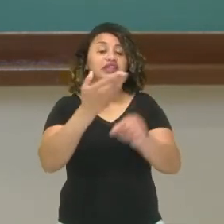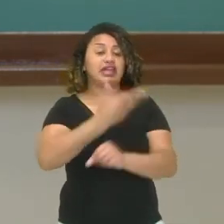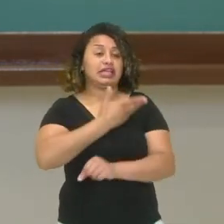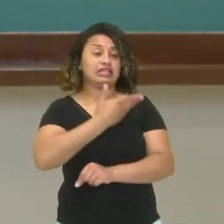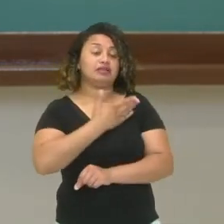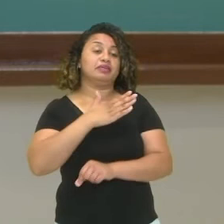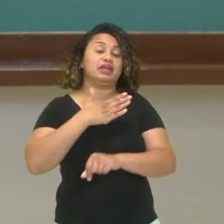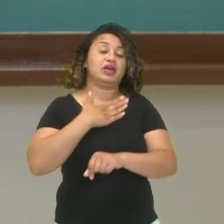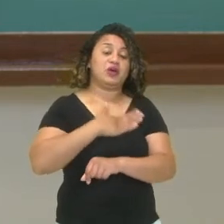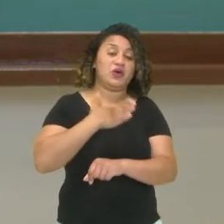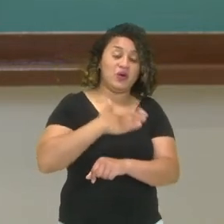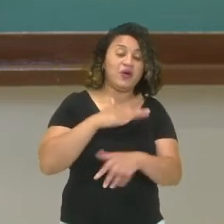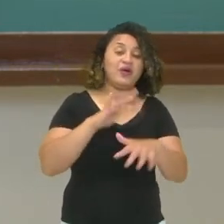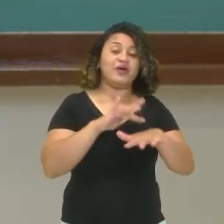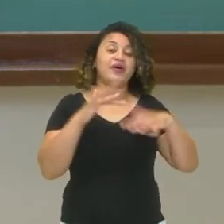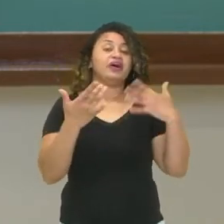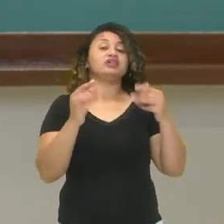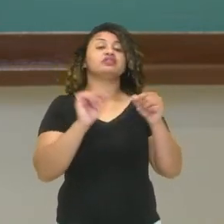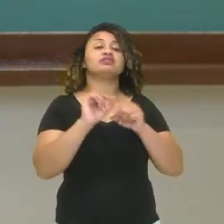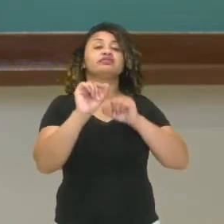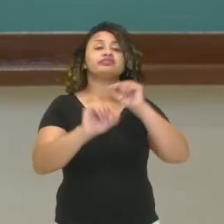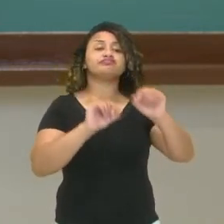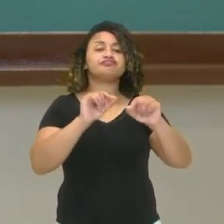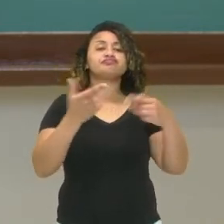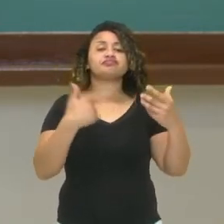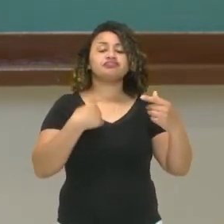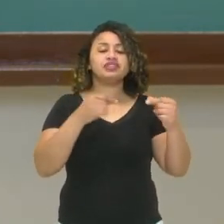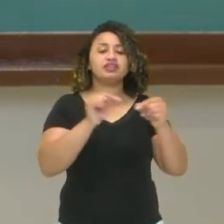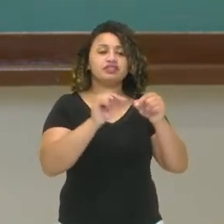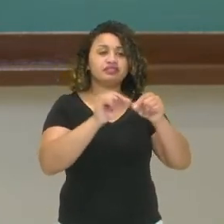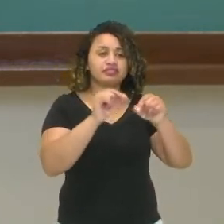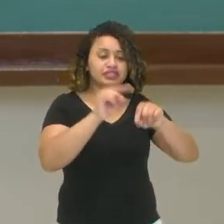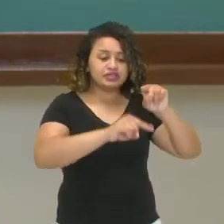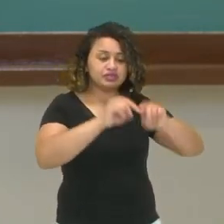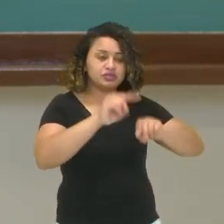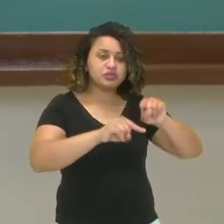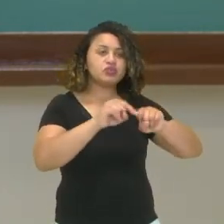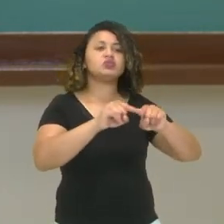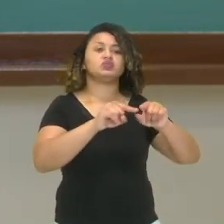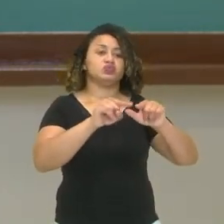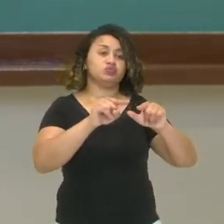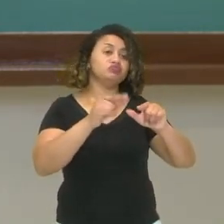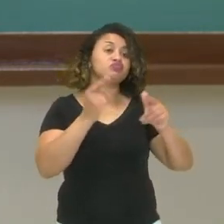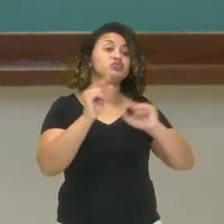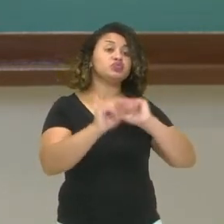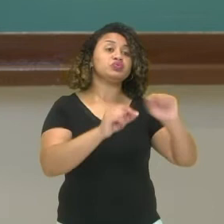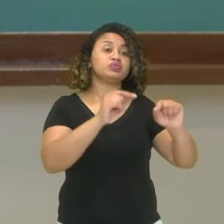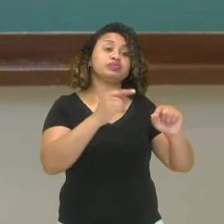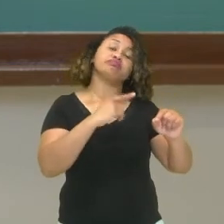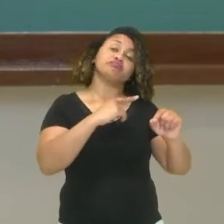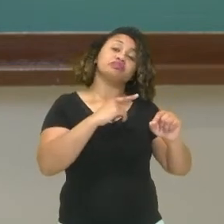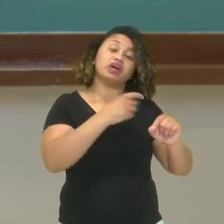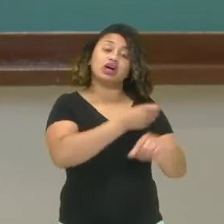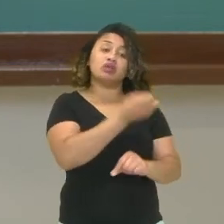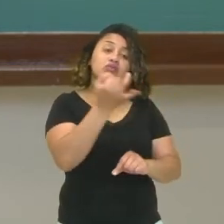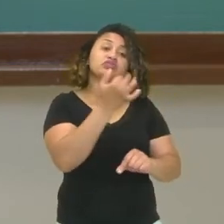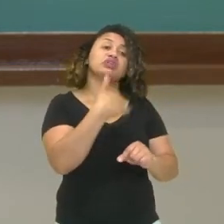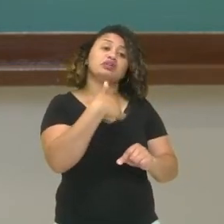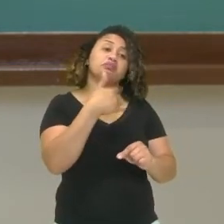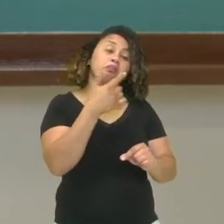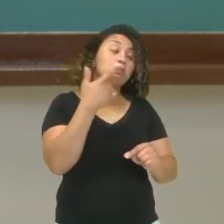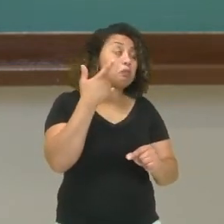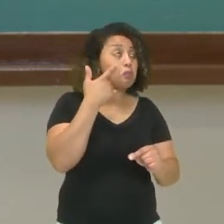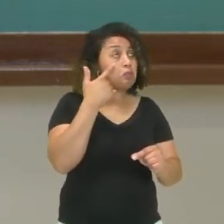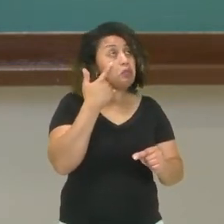da sua rede social, então o que elas vão fazer? Elas têm que confeccionar o produto e dentro do que eles vão